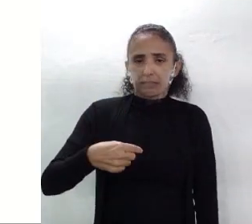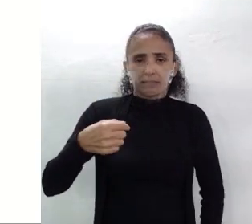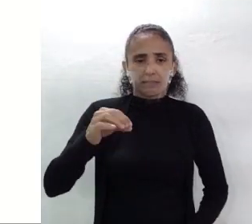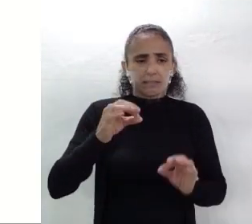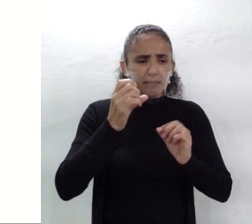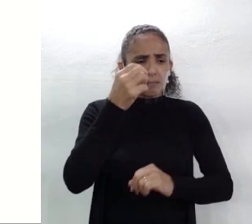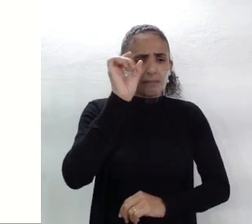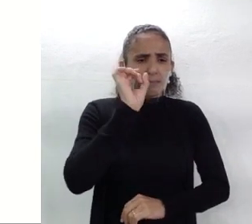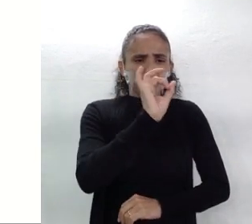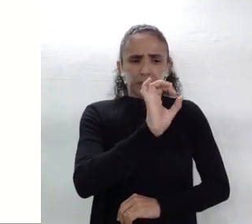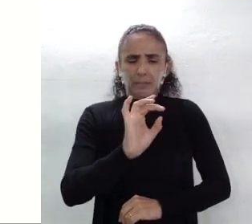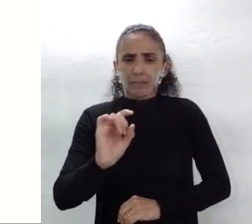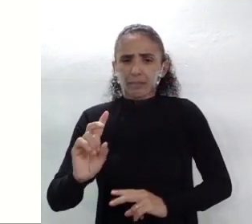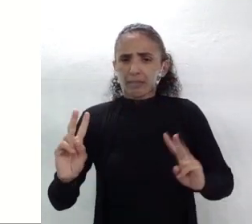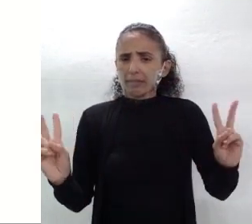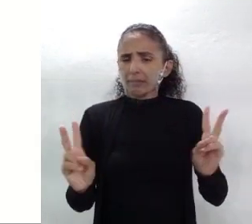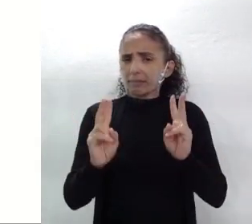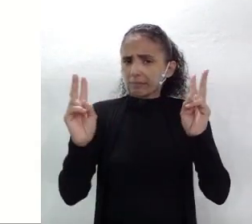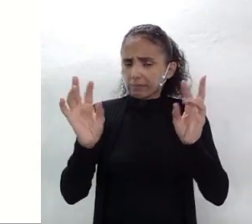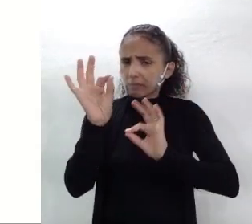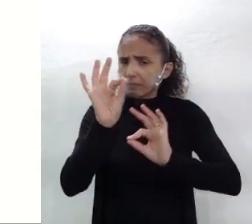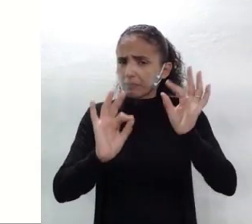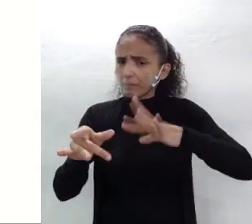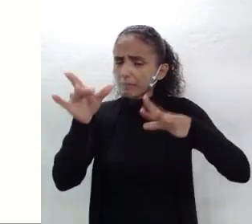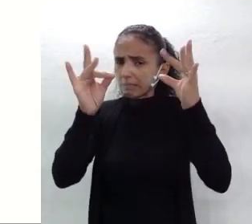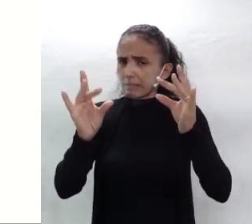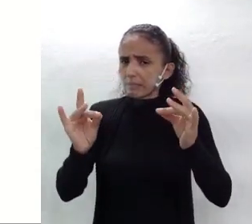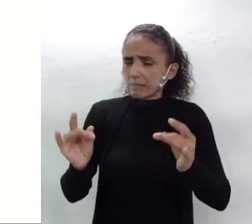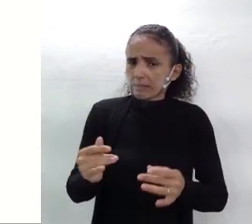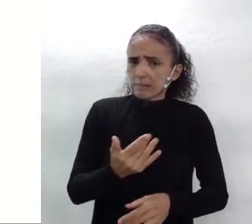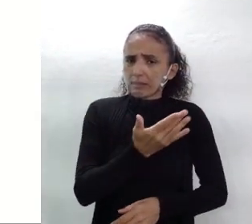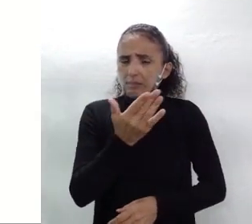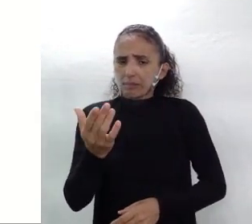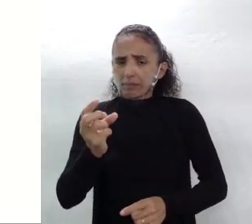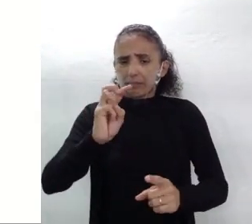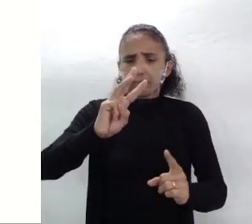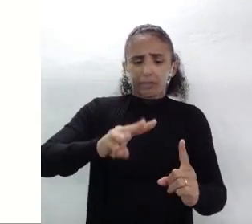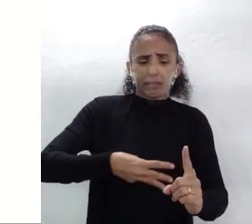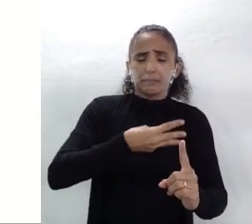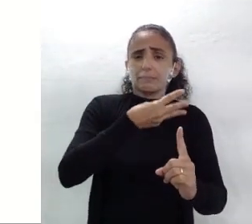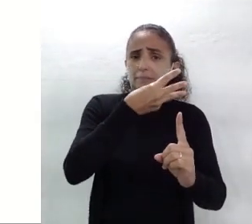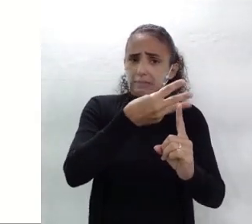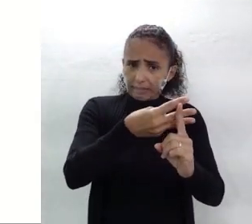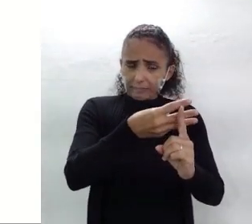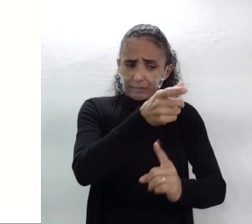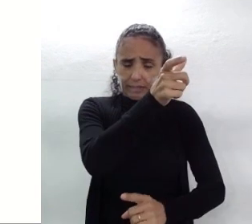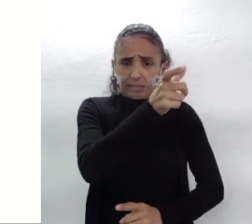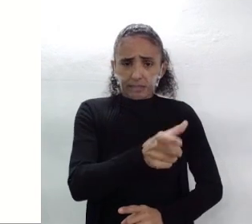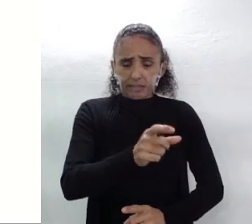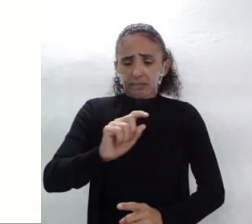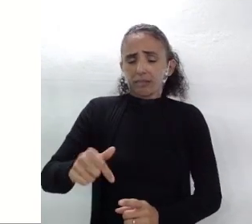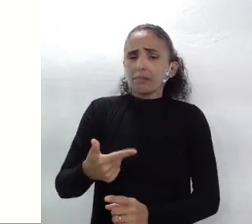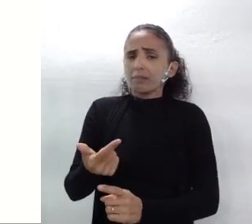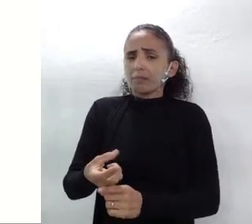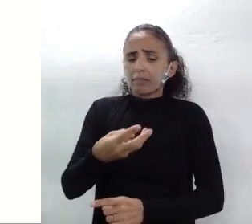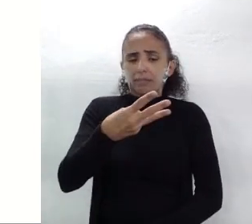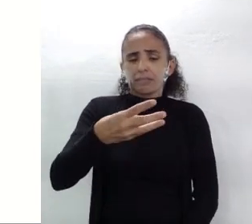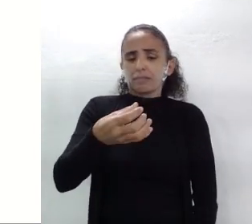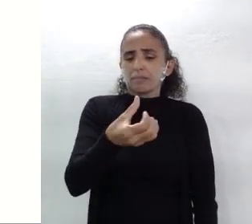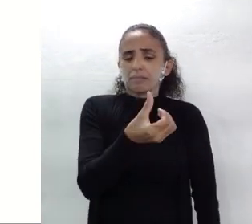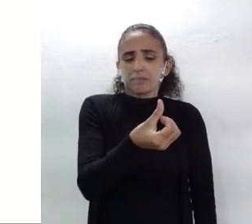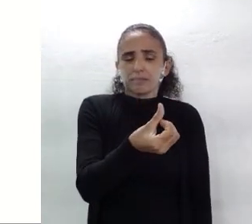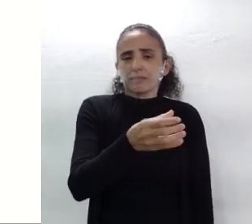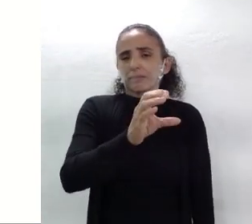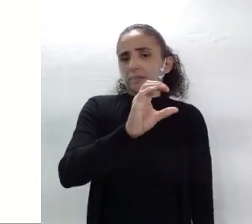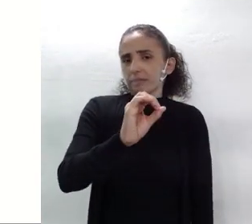valor de x equivale a 120. Então, se o irmão tem o triplo da moeda e ele tem 3 vezes x, 360,